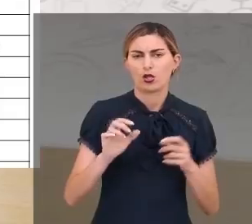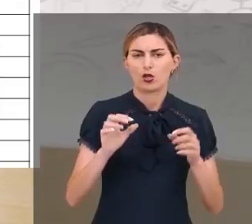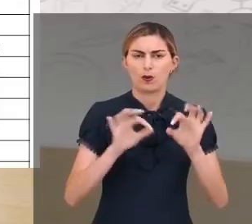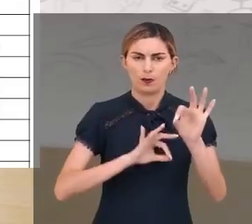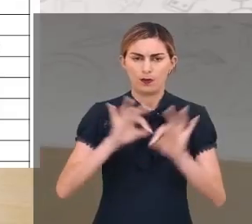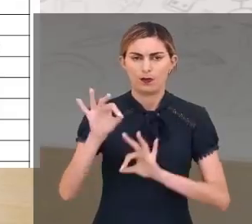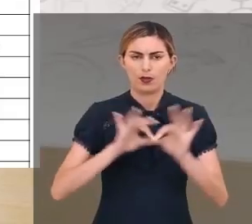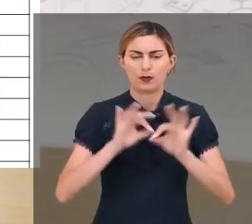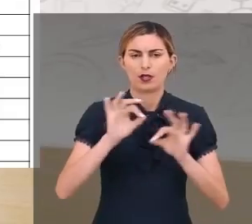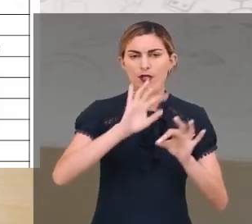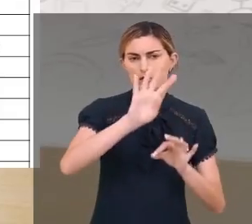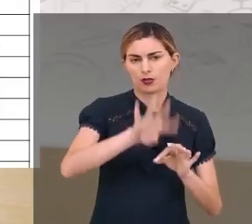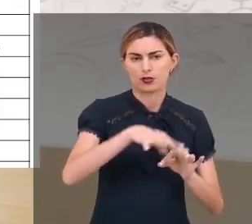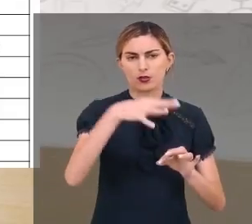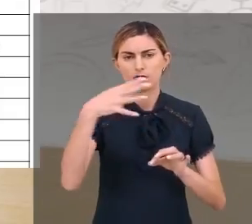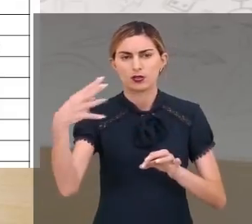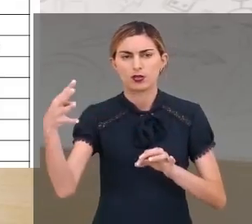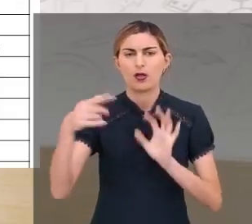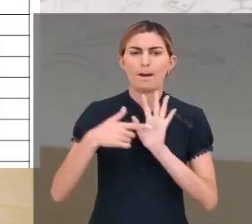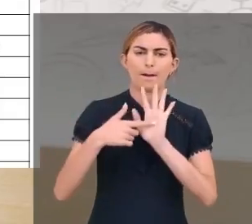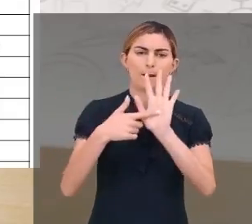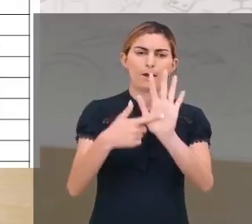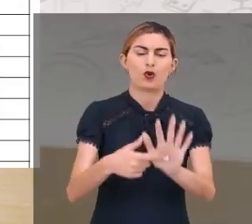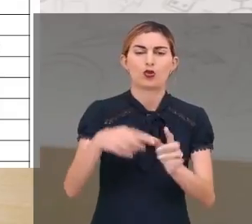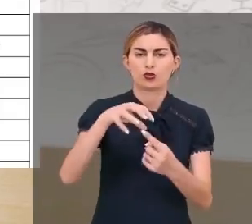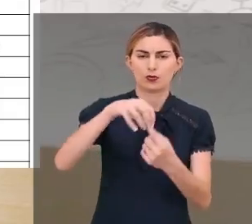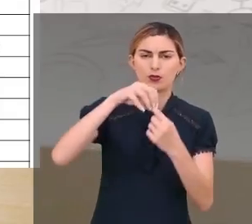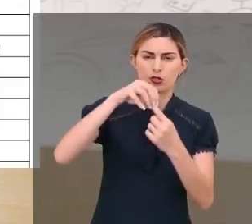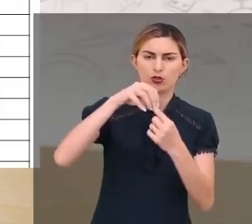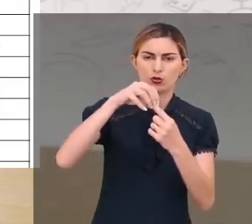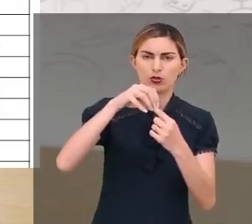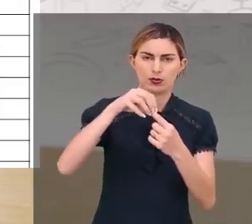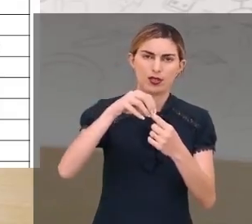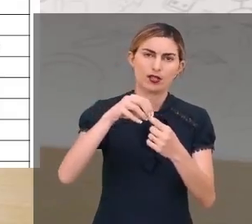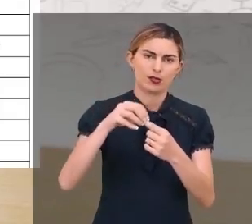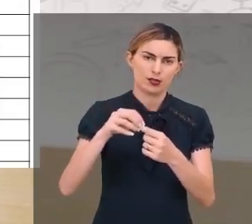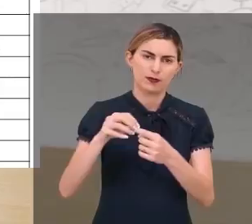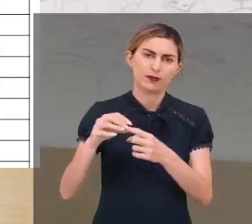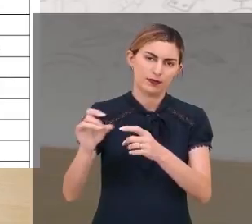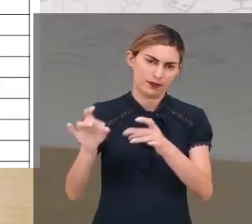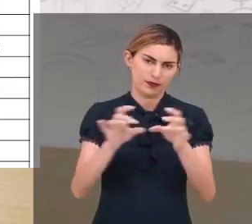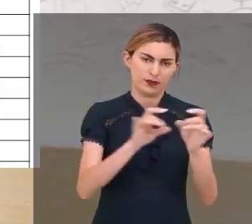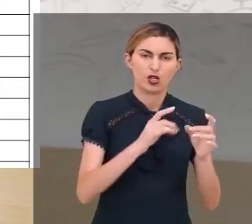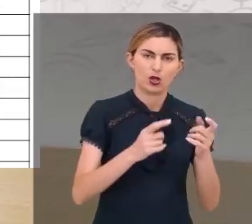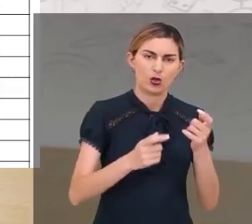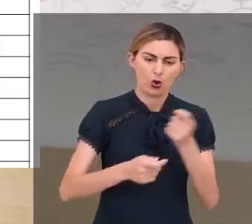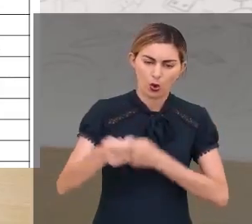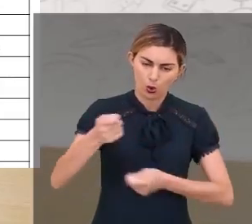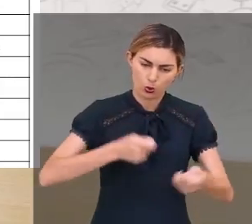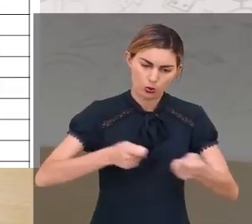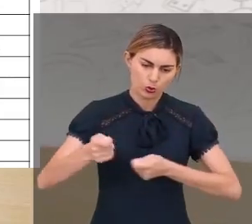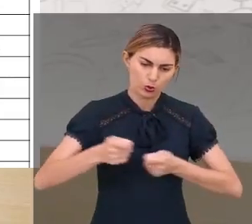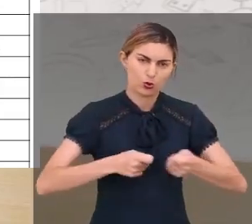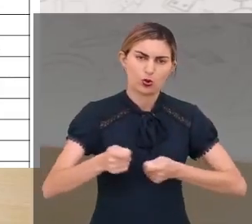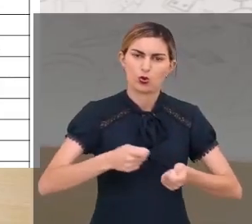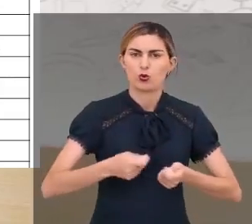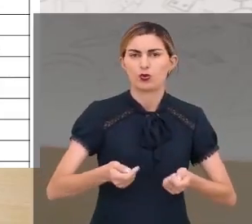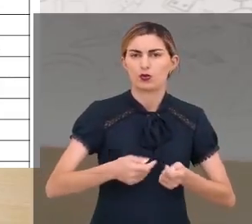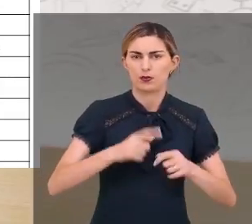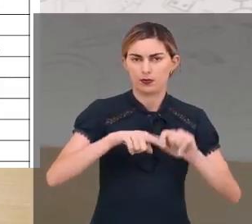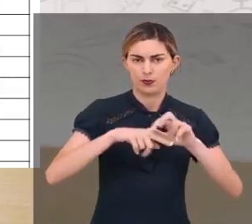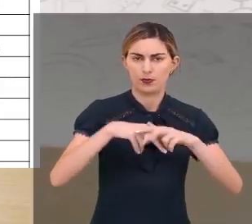é do que a construção de um gráfico onde aparece nele a prioridade de investimentos em controle de materiais